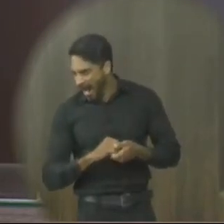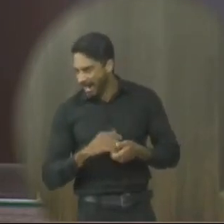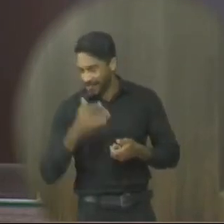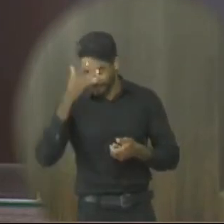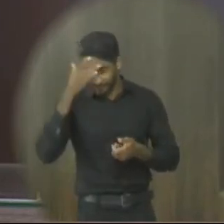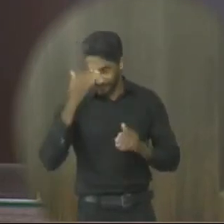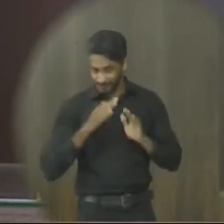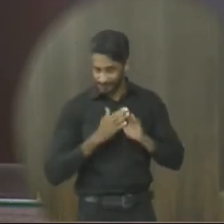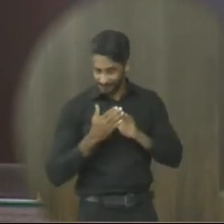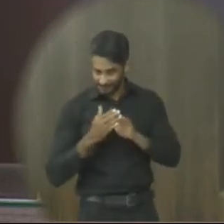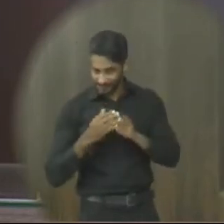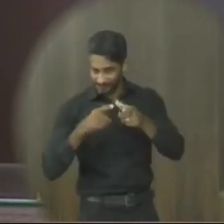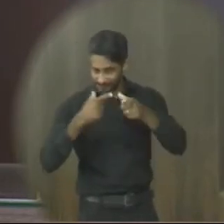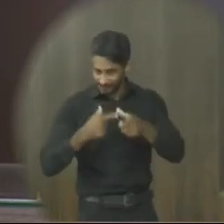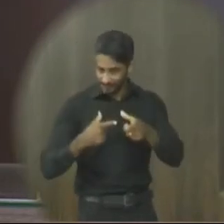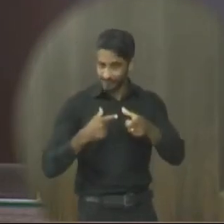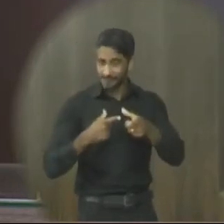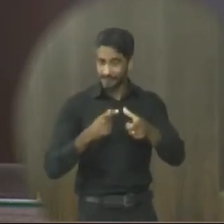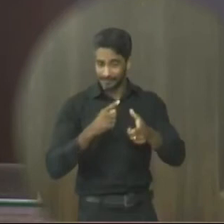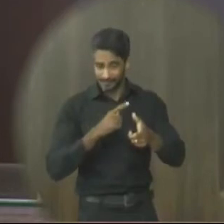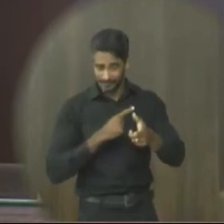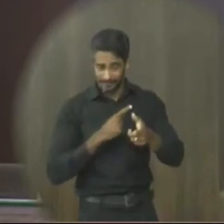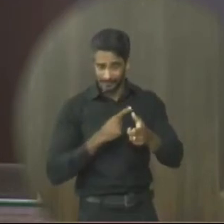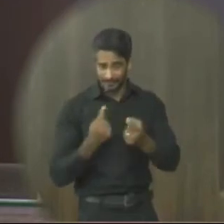das imediações, uma vez que